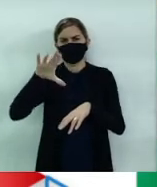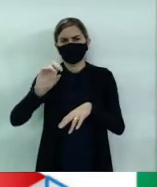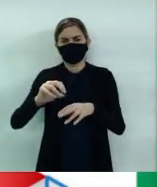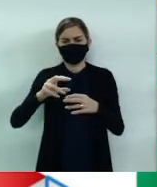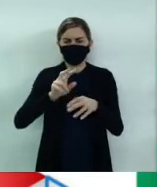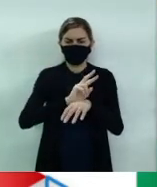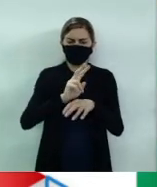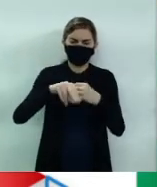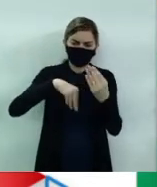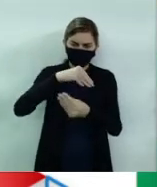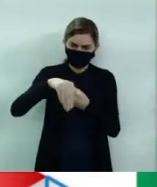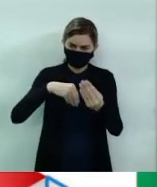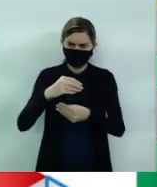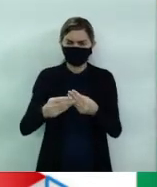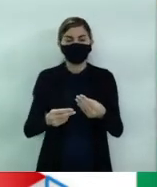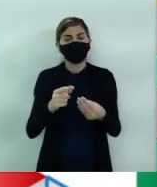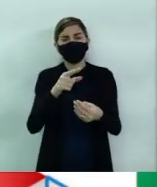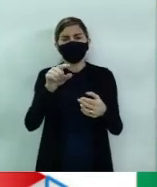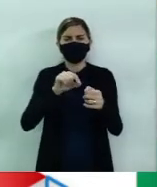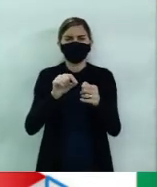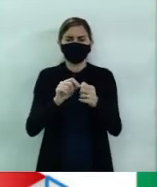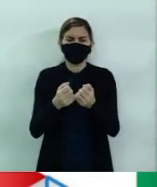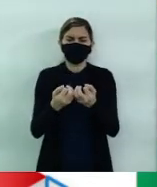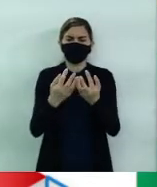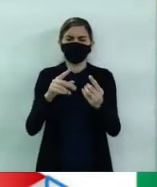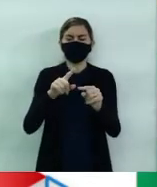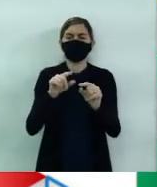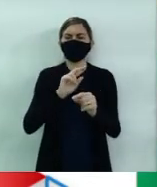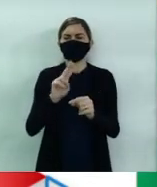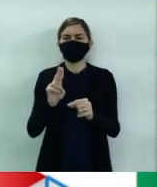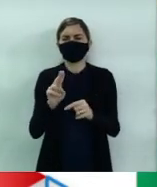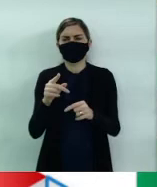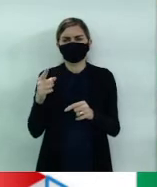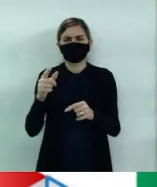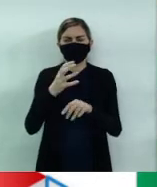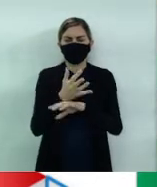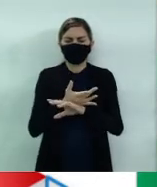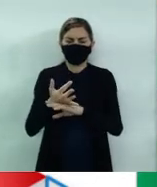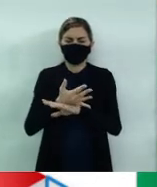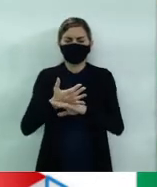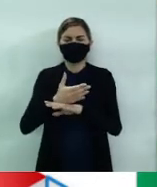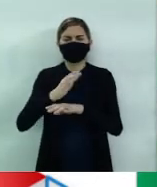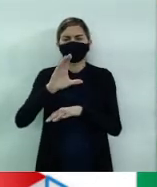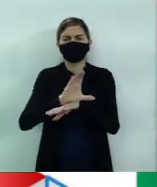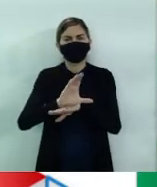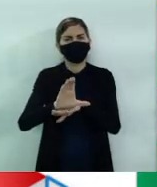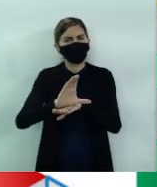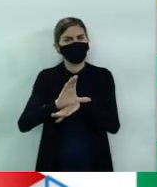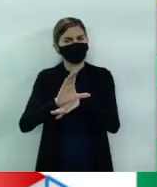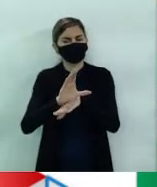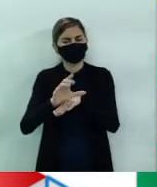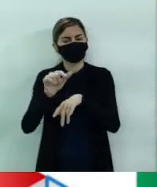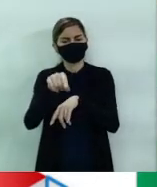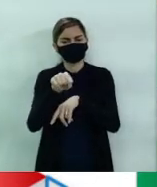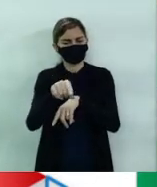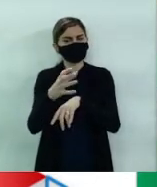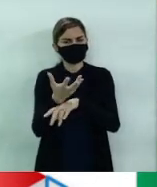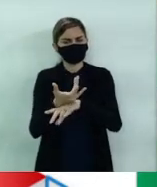com bicarbonato de sódio, ele vai gerar um produto que é chamado de ácido carbônico. Esse